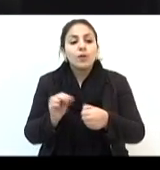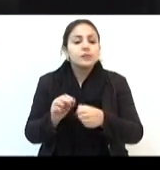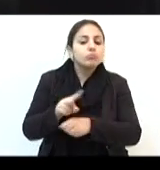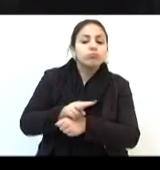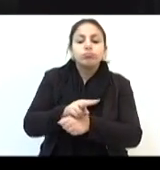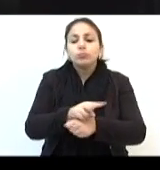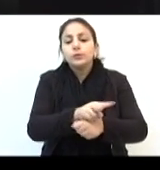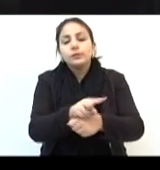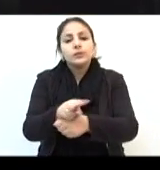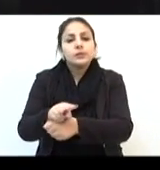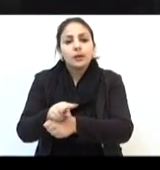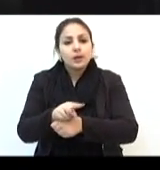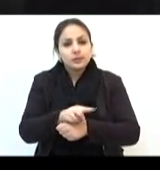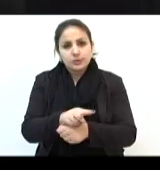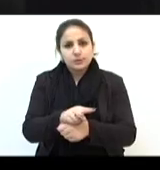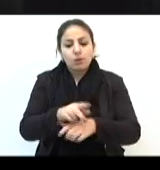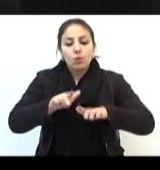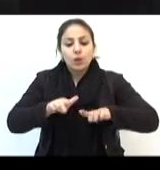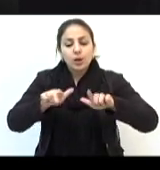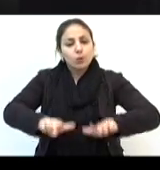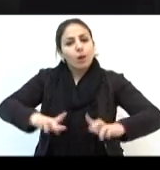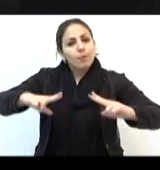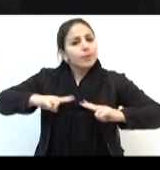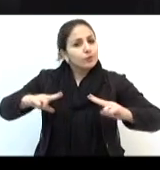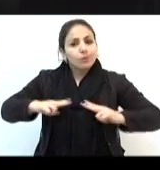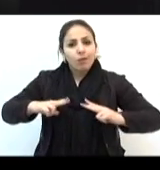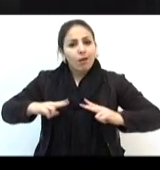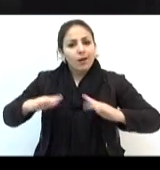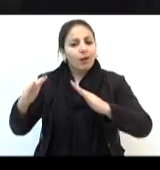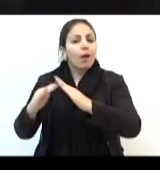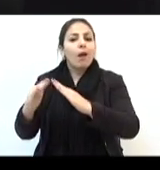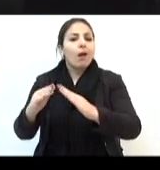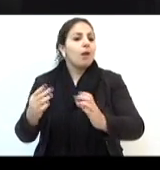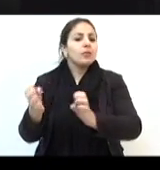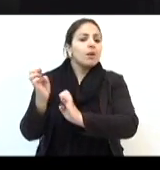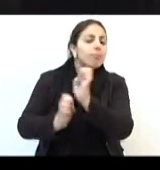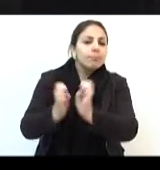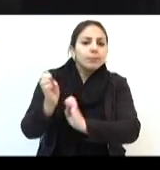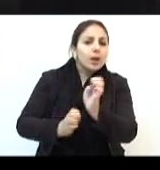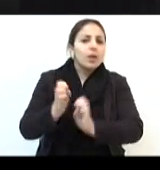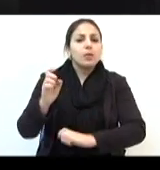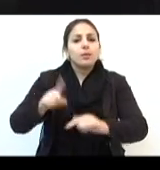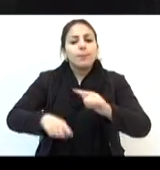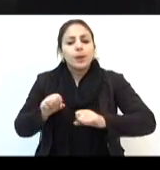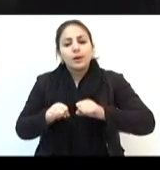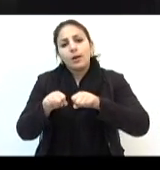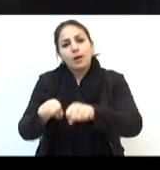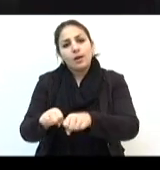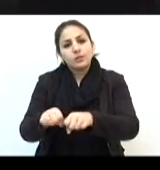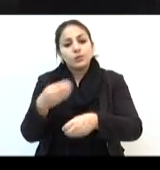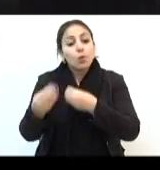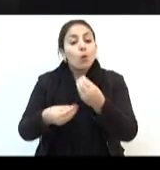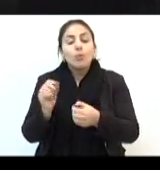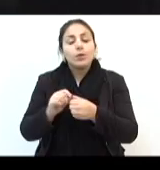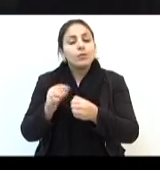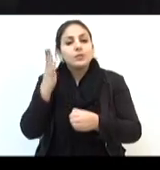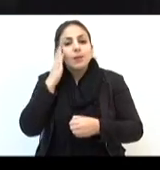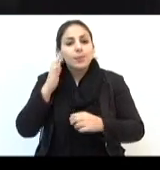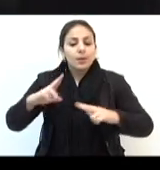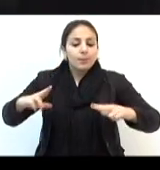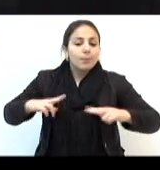uma gerência dos espaços privados, por exemplo, das empresas ou dos mercados que fazem a